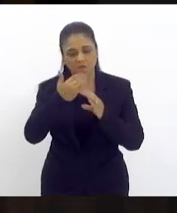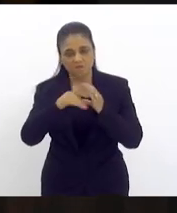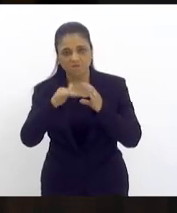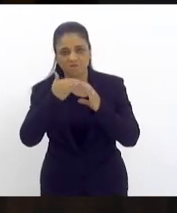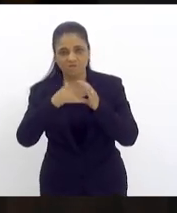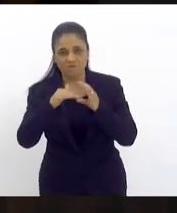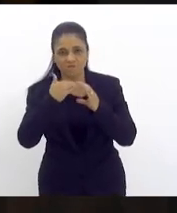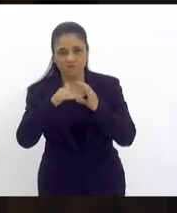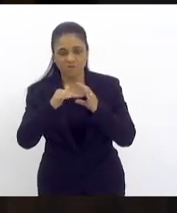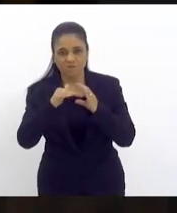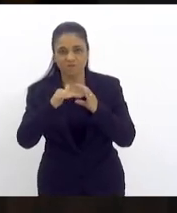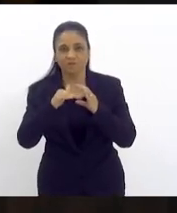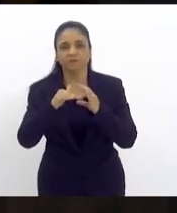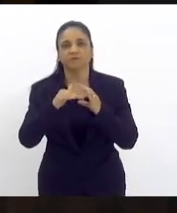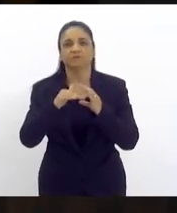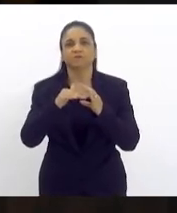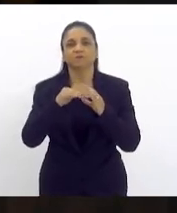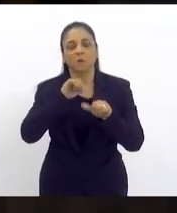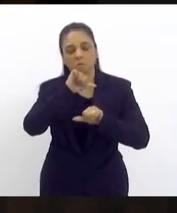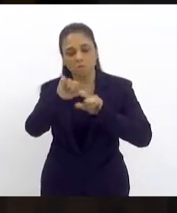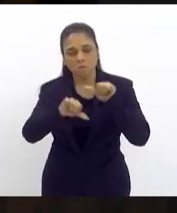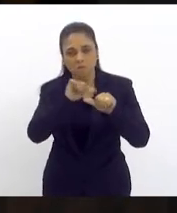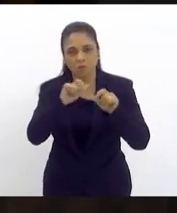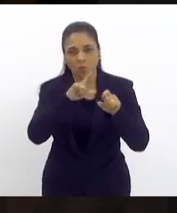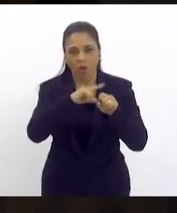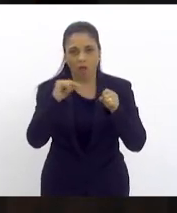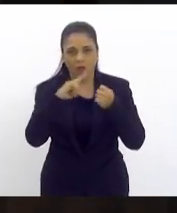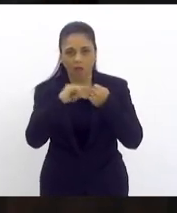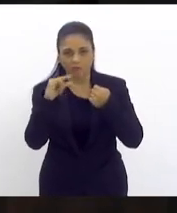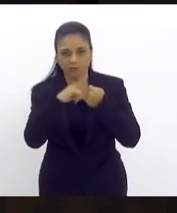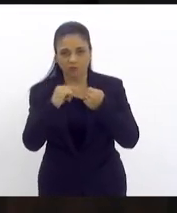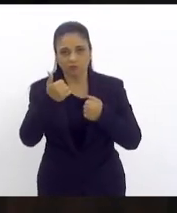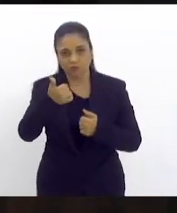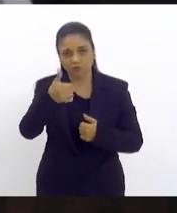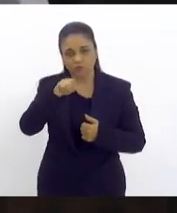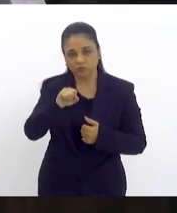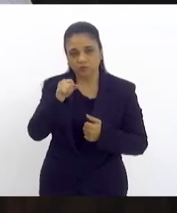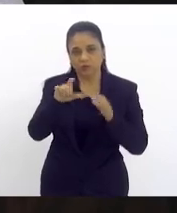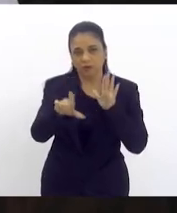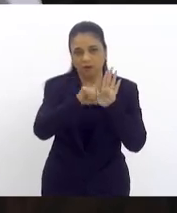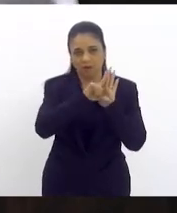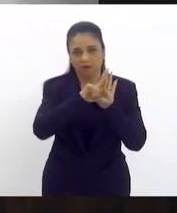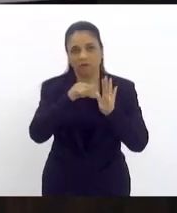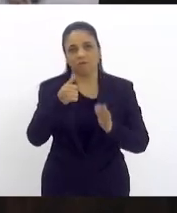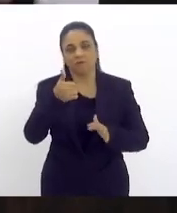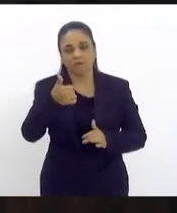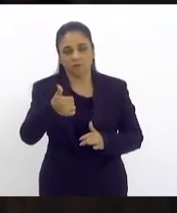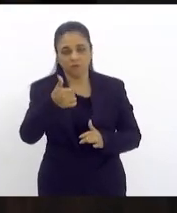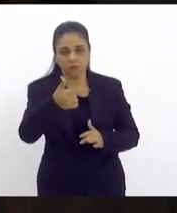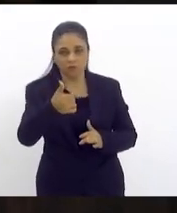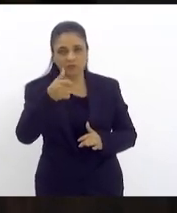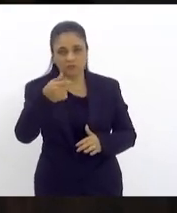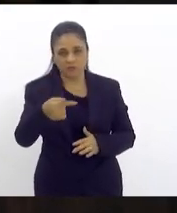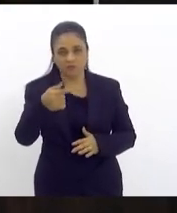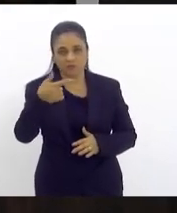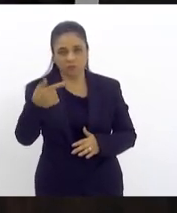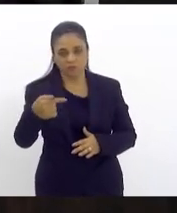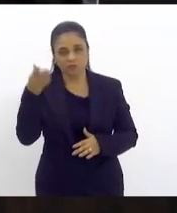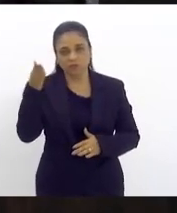mensagem dispondo sobre alteração do Artigo 18 da lei número 279 de 26 de dezembro 79